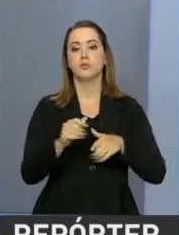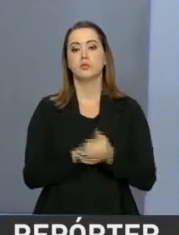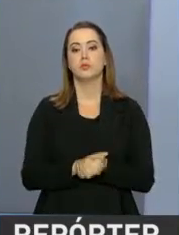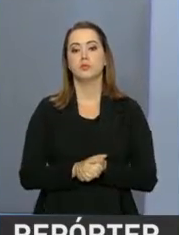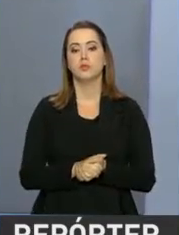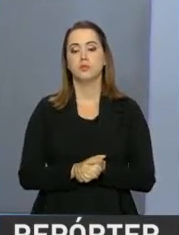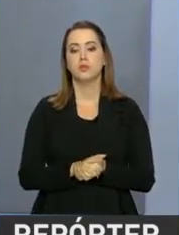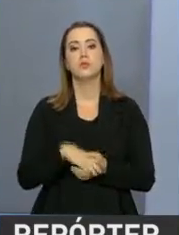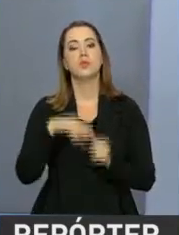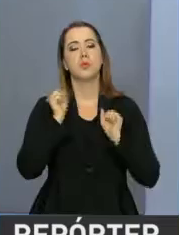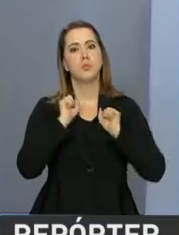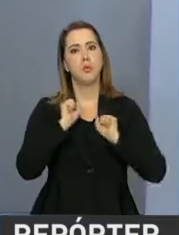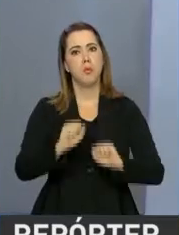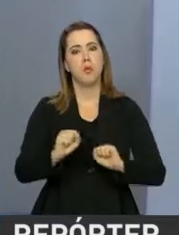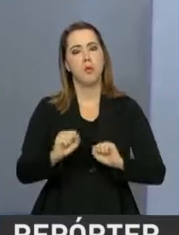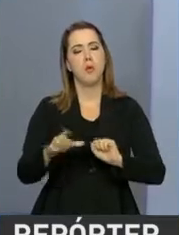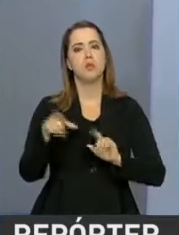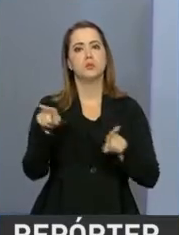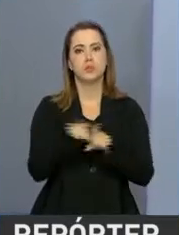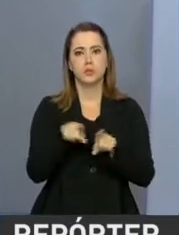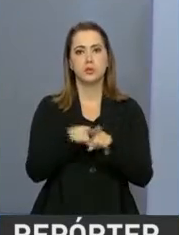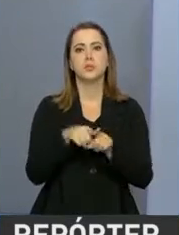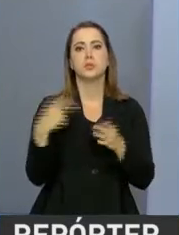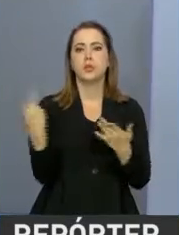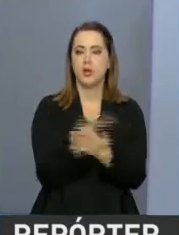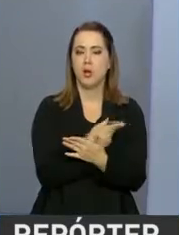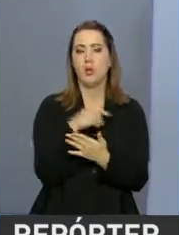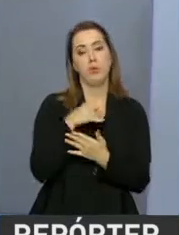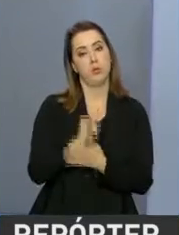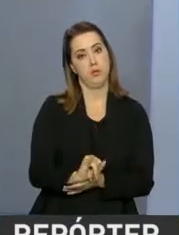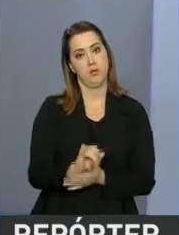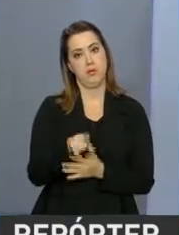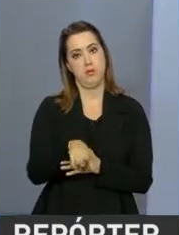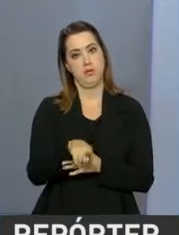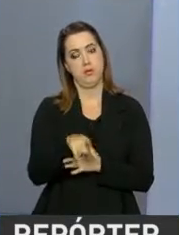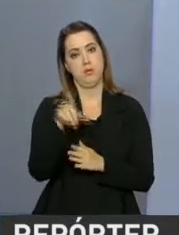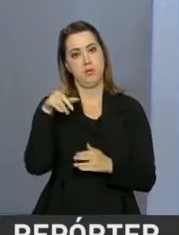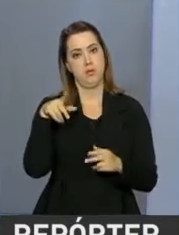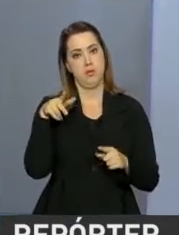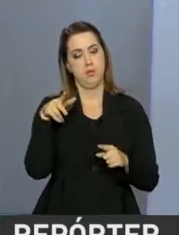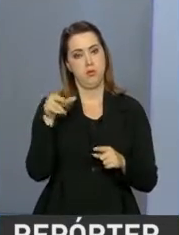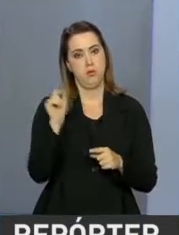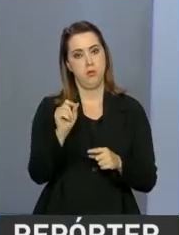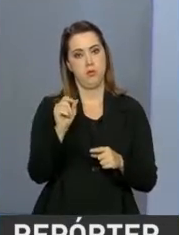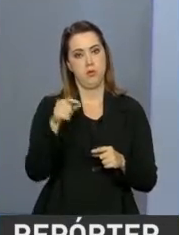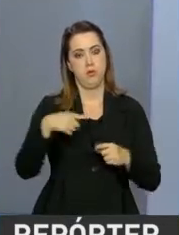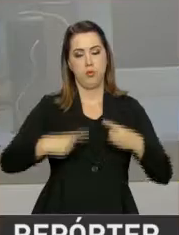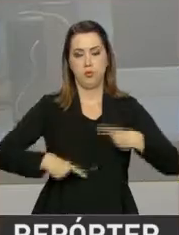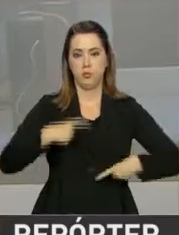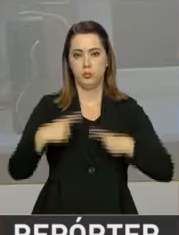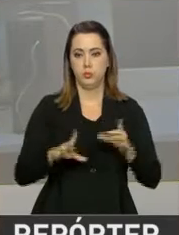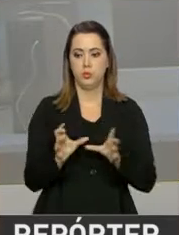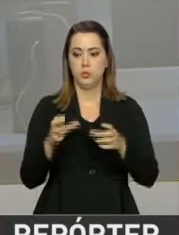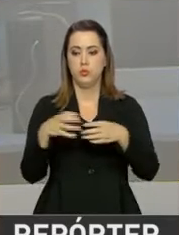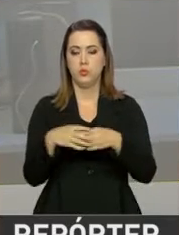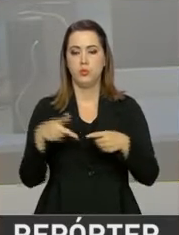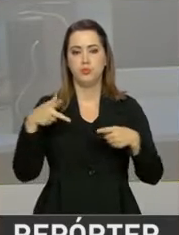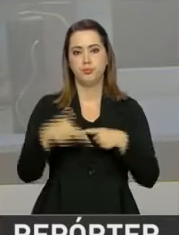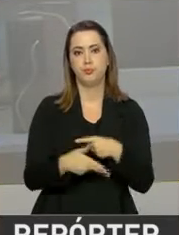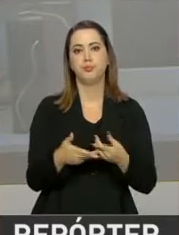que poderá combinar inclusive eventualmente na suspensão da imunidade de partidos políticos